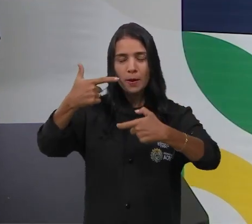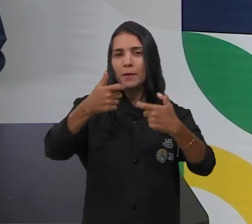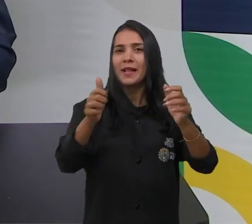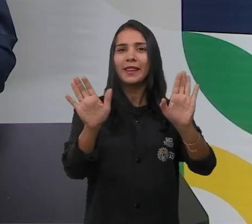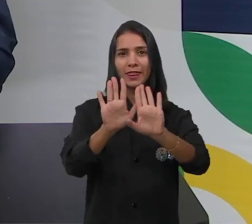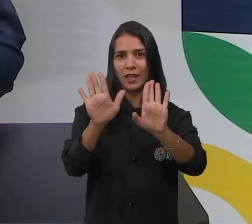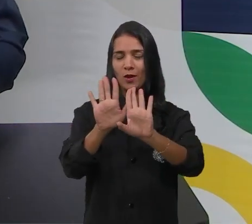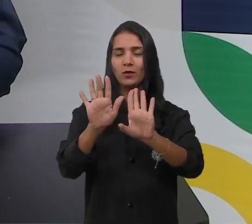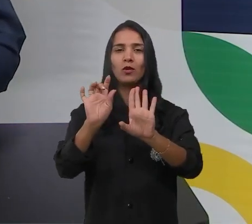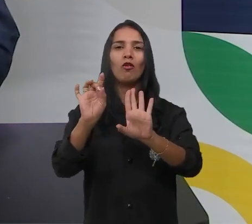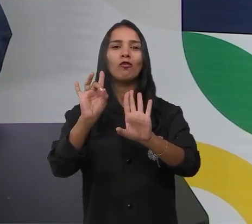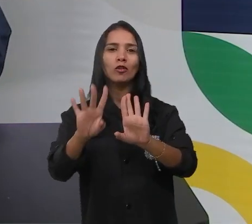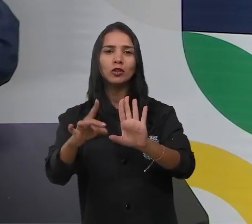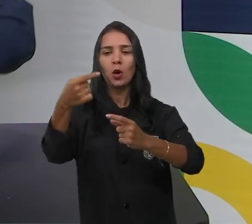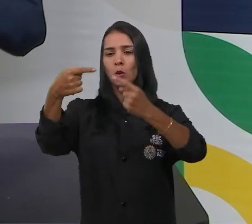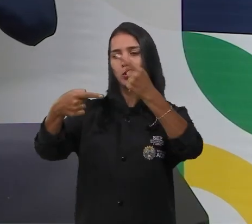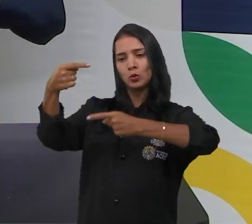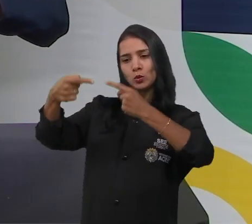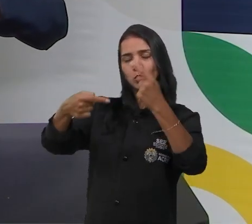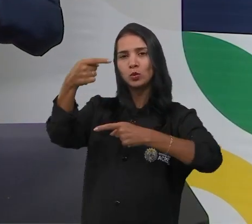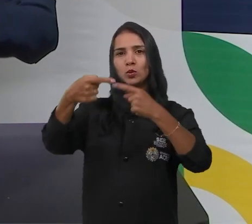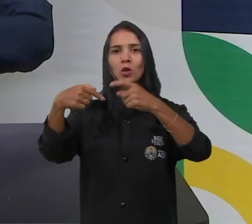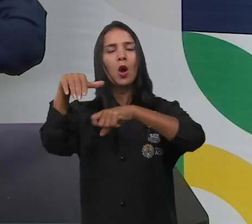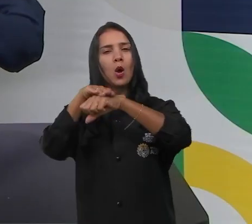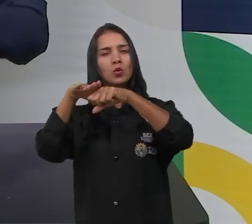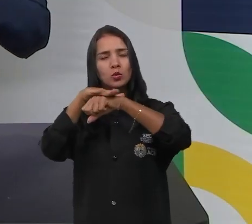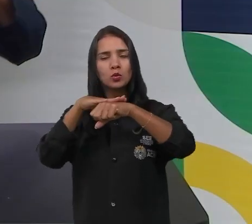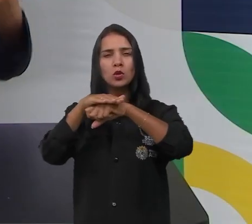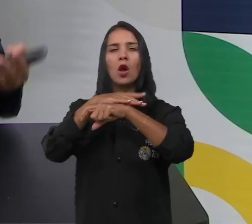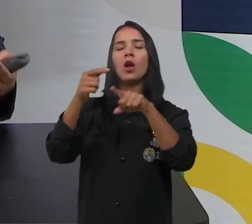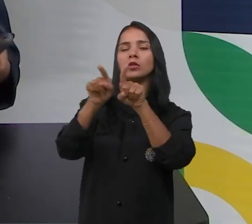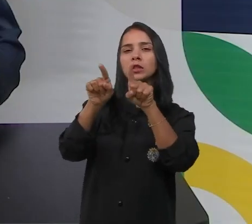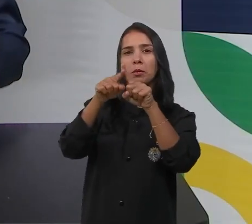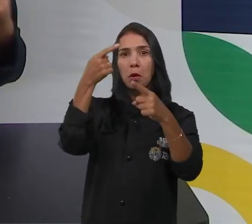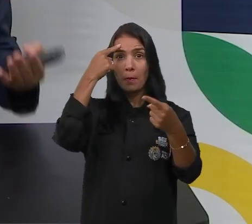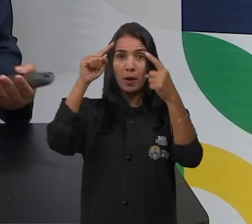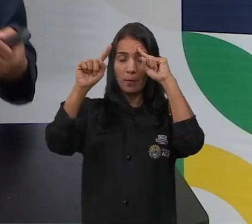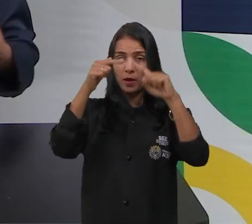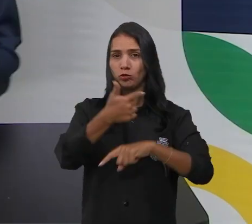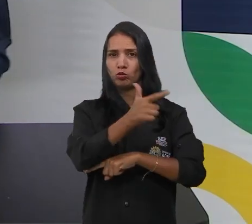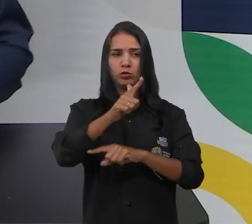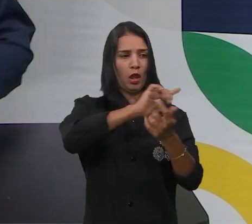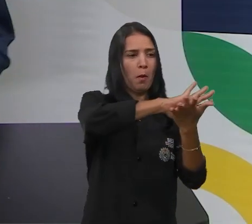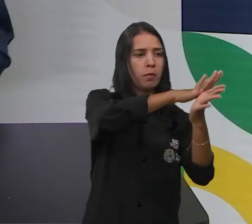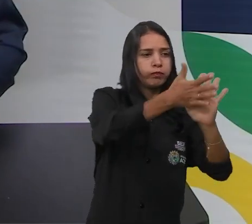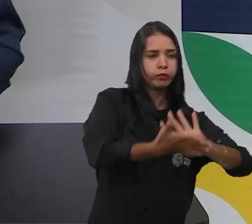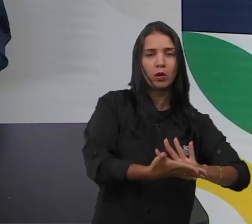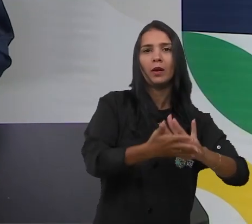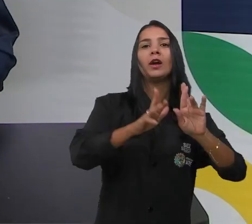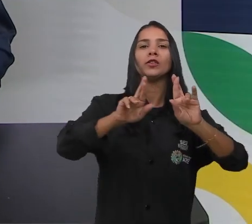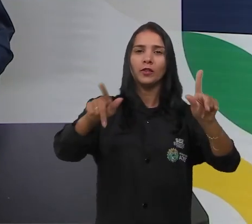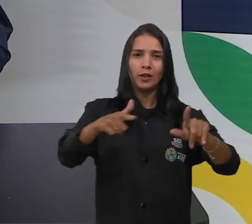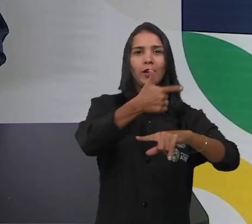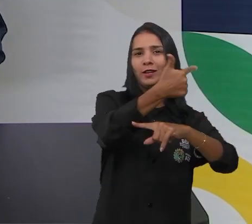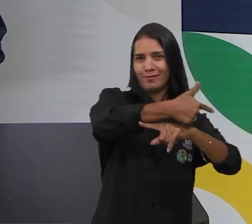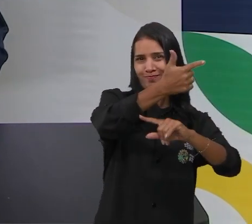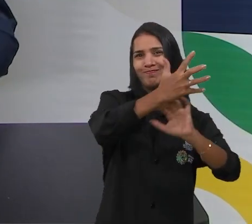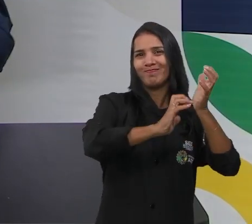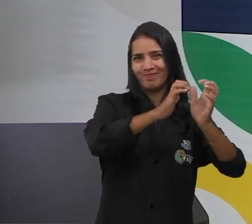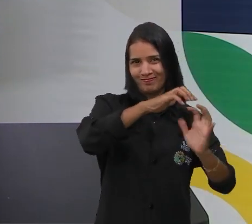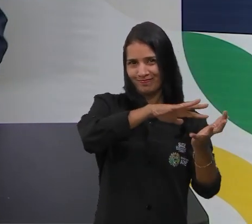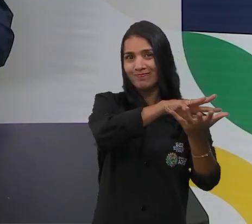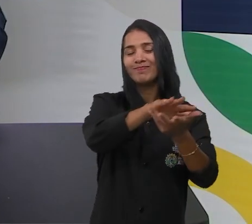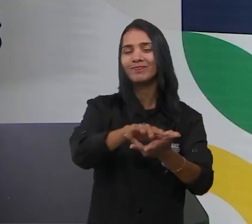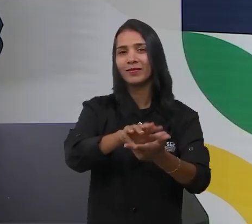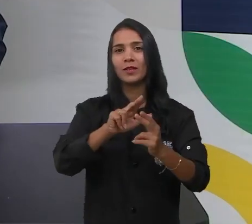questões mais pesadas e, por exemplo, de destruição, como foi a Segunda Guerra Mundial.